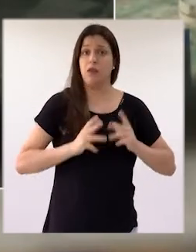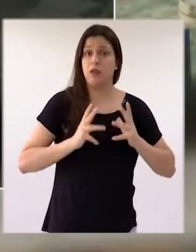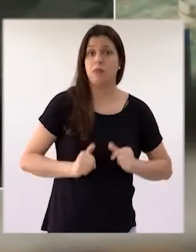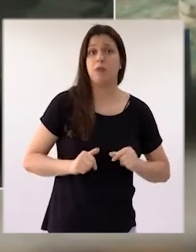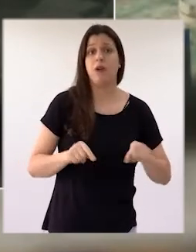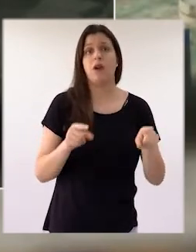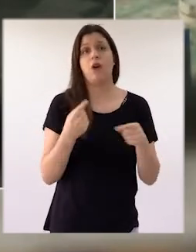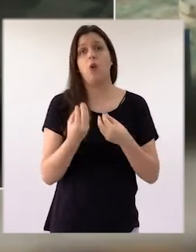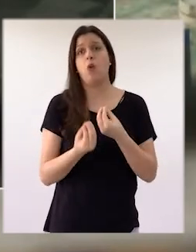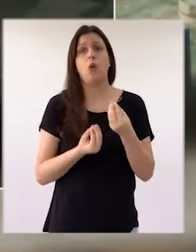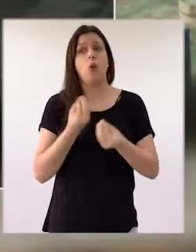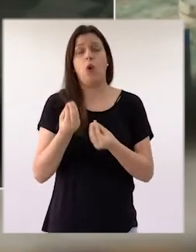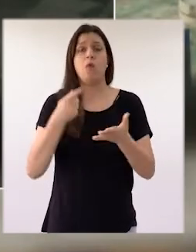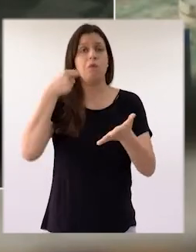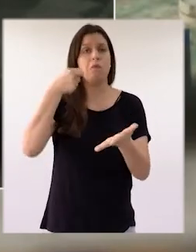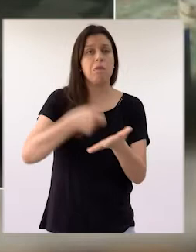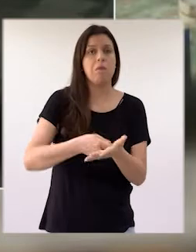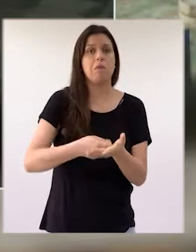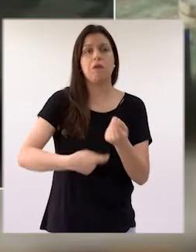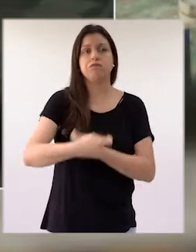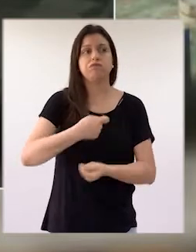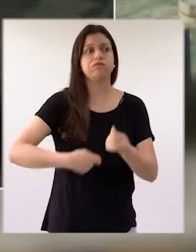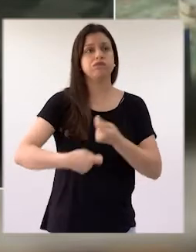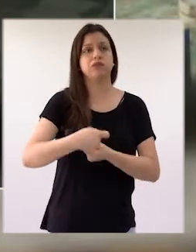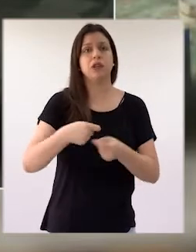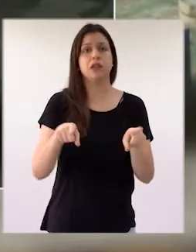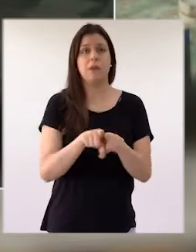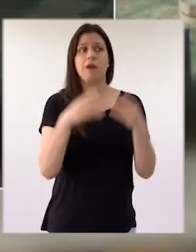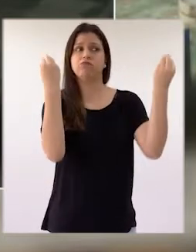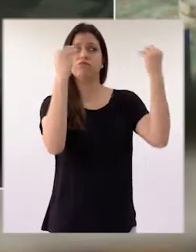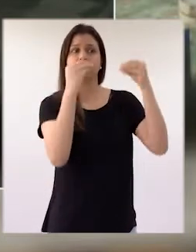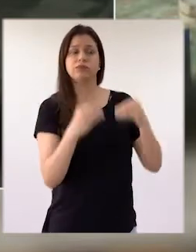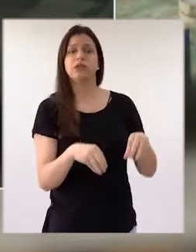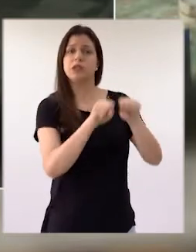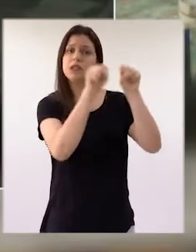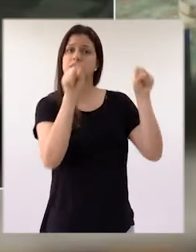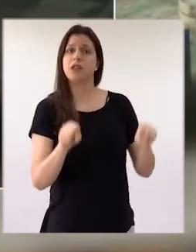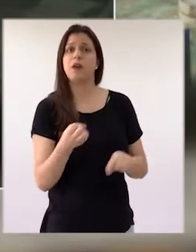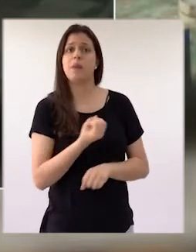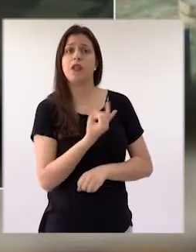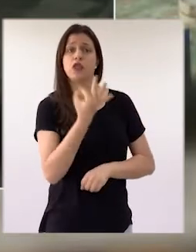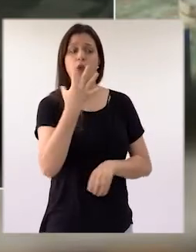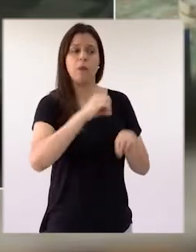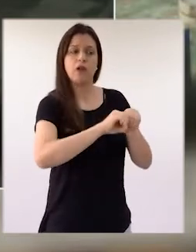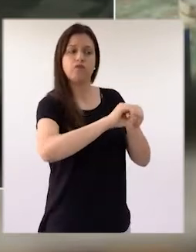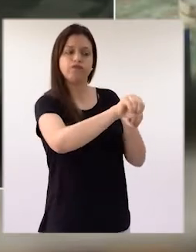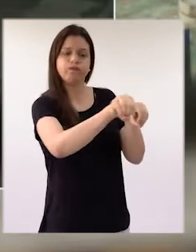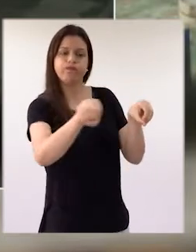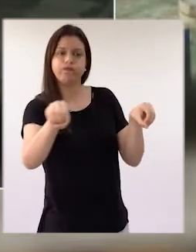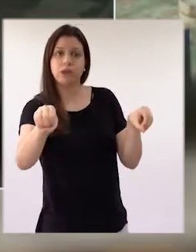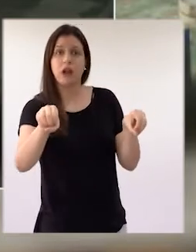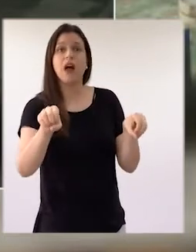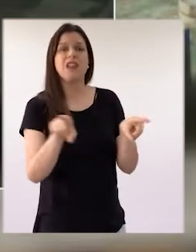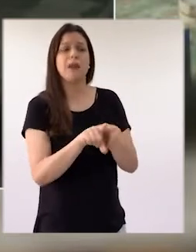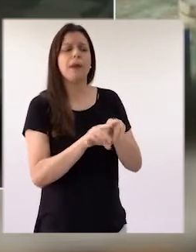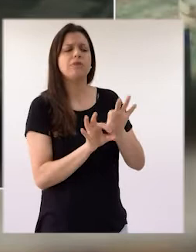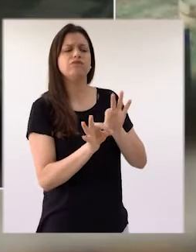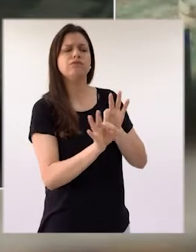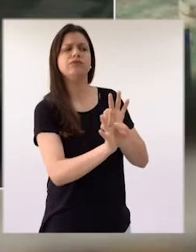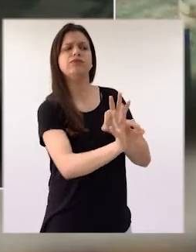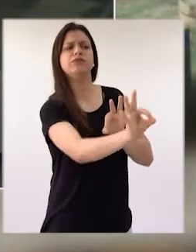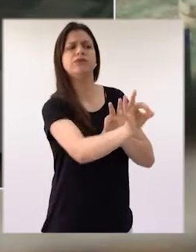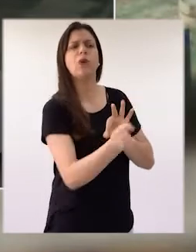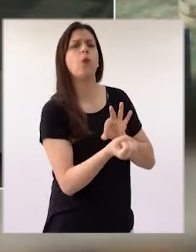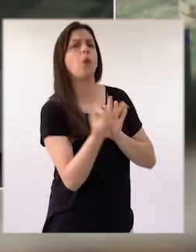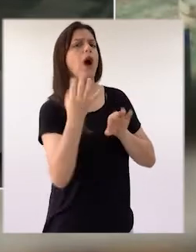esgoto tratados, faturados, as despesas da operação, investimentos do provedor no sistema, número de conexões